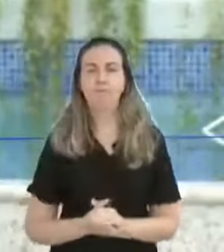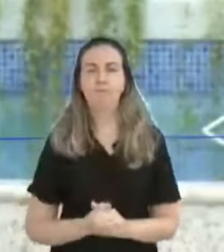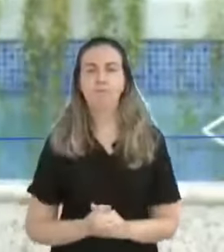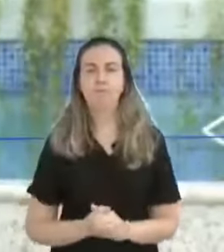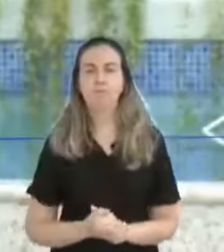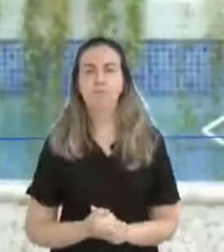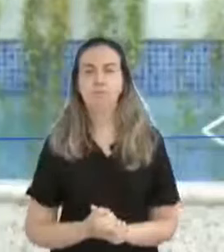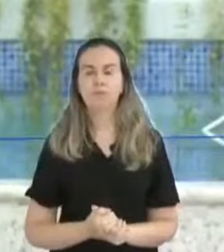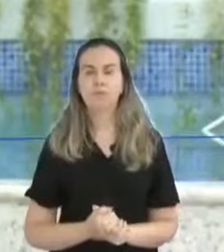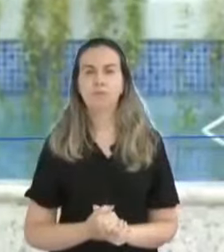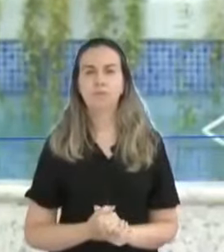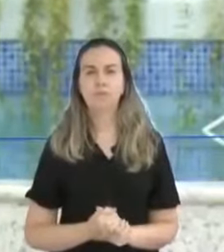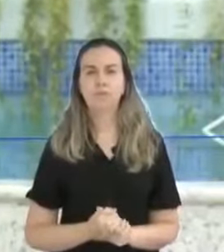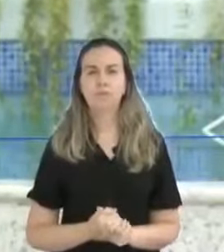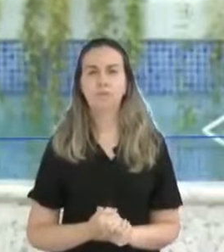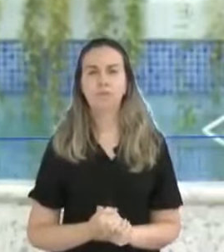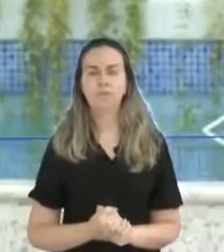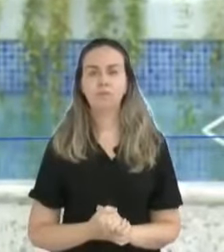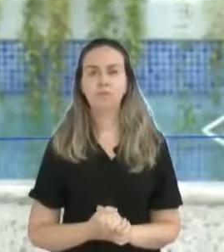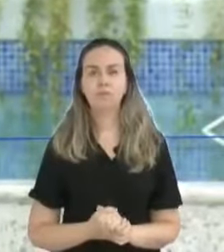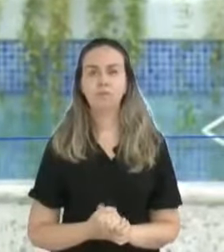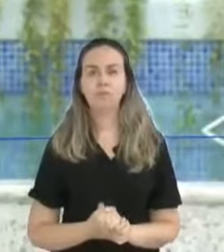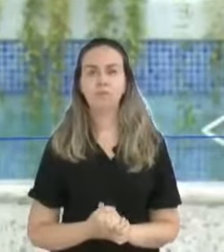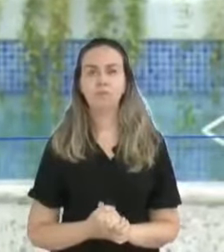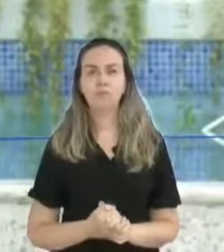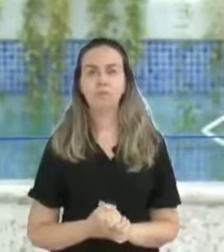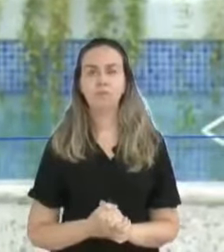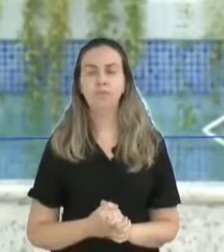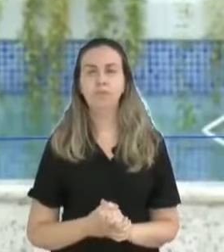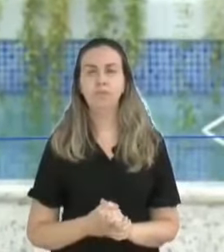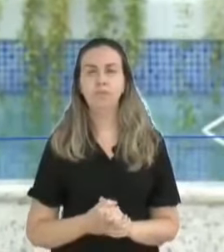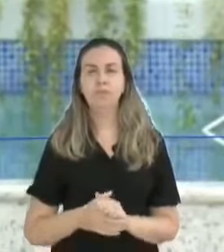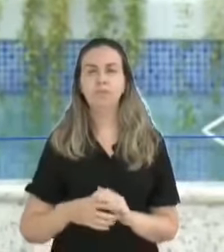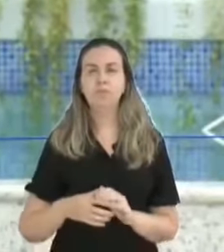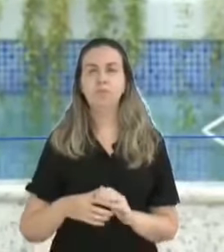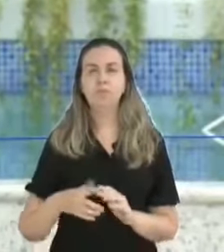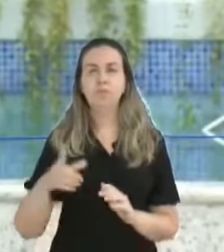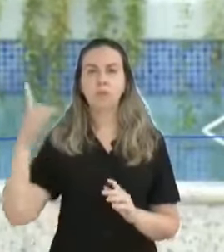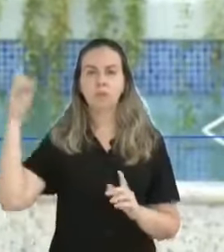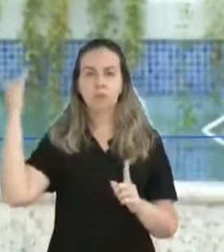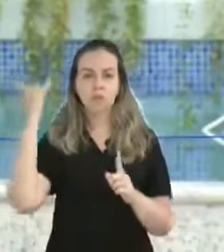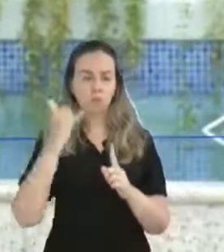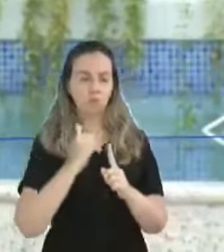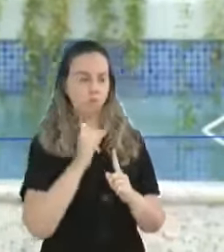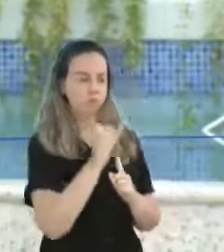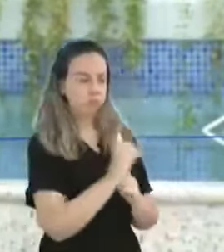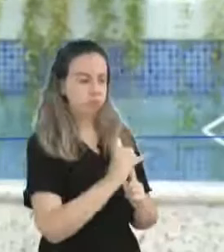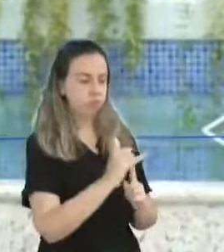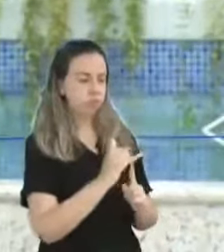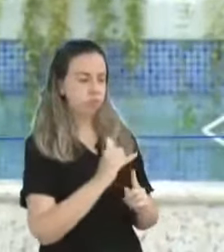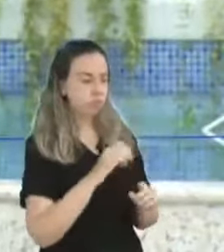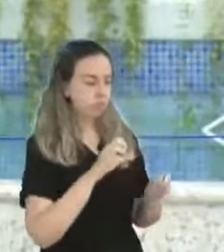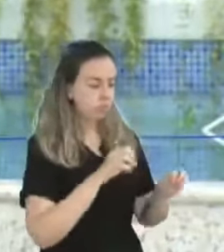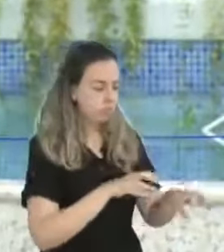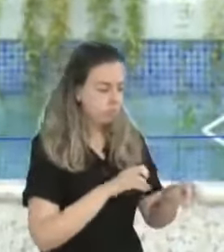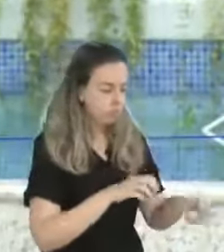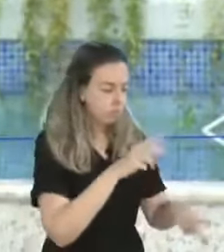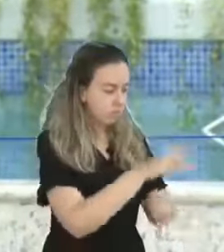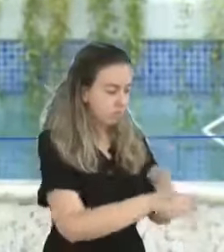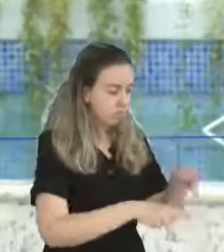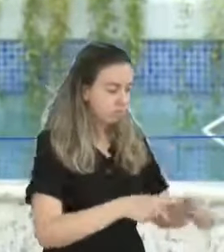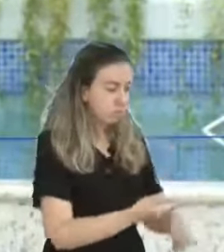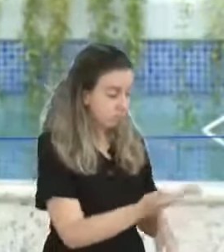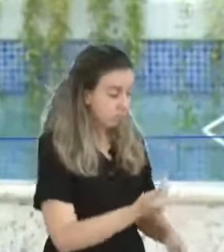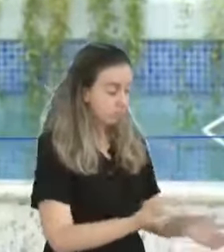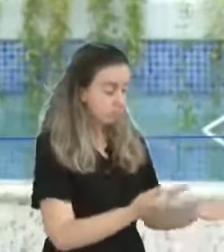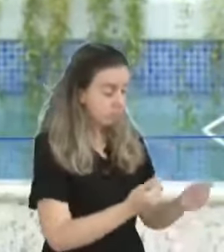Mas, queridos, infelizmente o povo mergulhou na idolatria espiritual, foram levados para